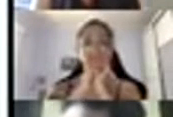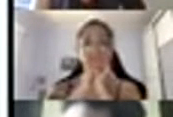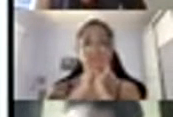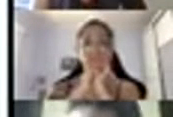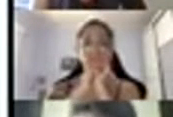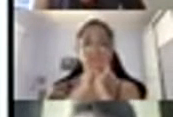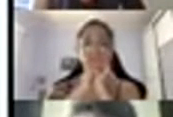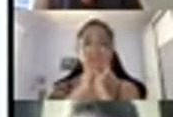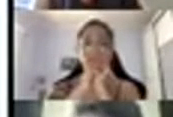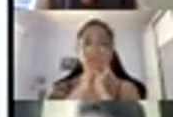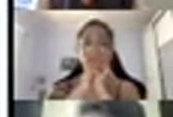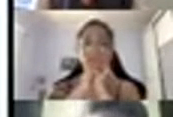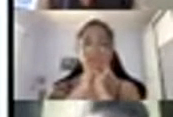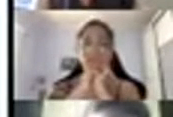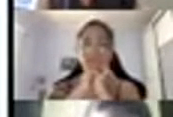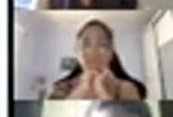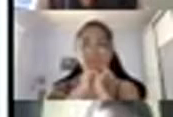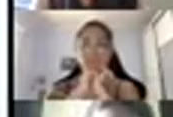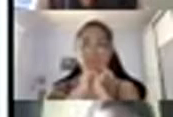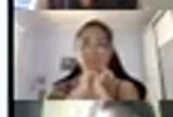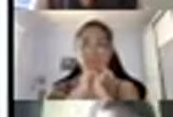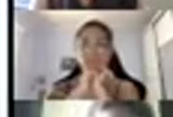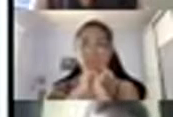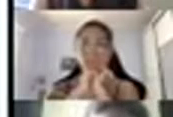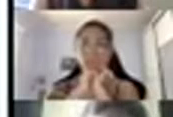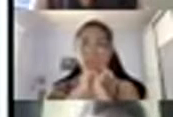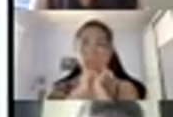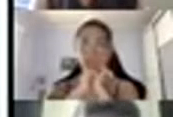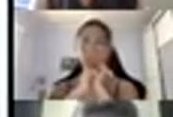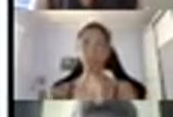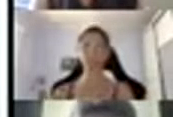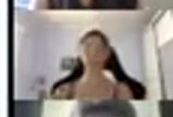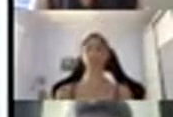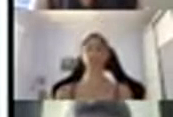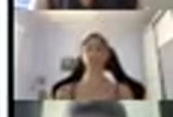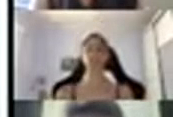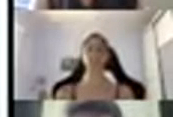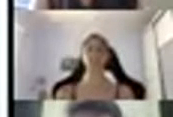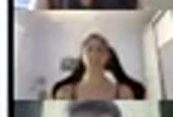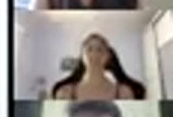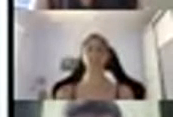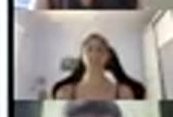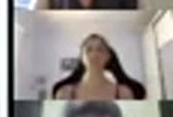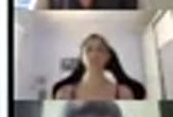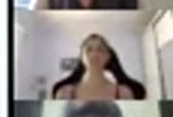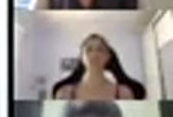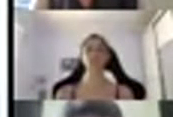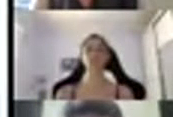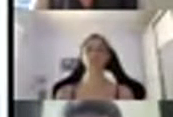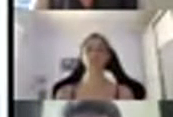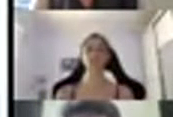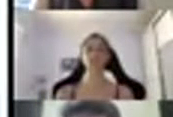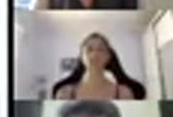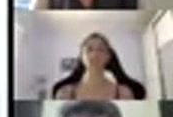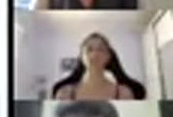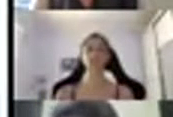coisas diferentes para a gente poder observar aqui nessa alta que a gente está tendo. Começando aqui pelo HC. O HC a gente